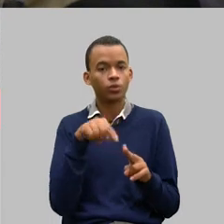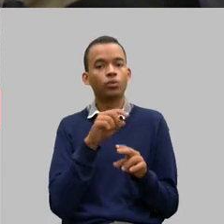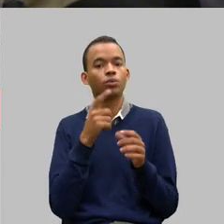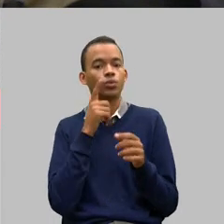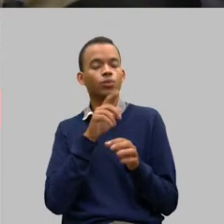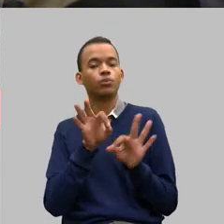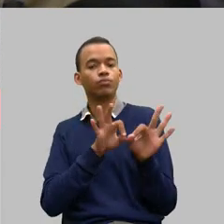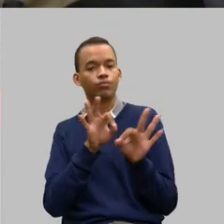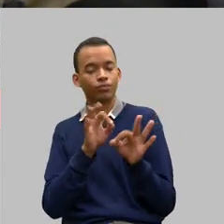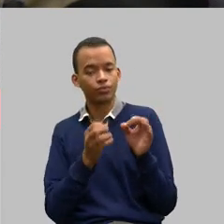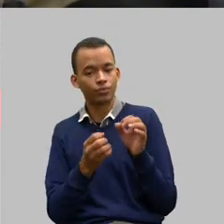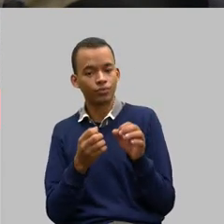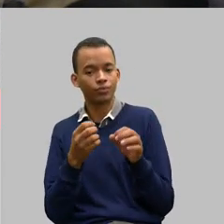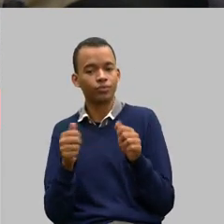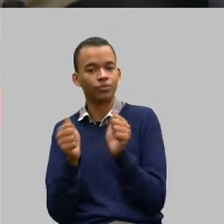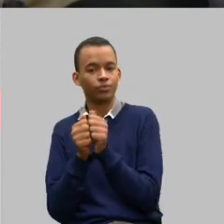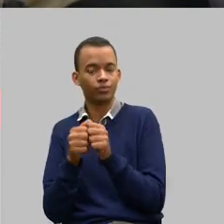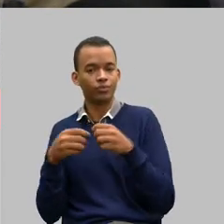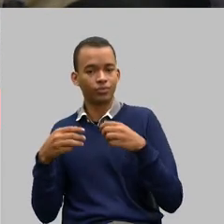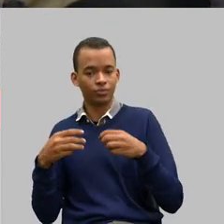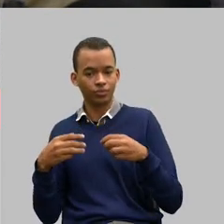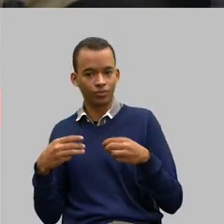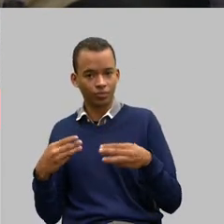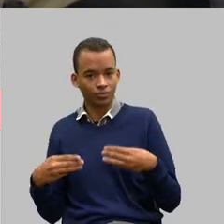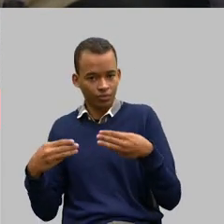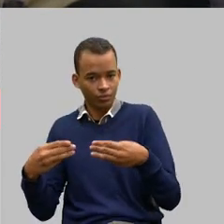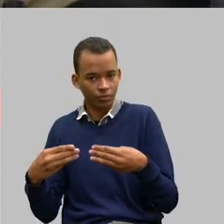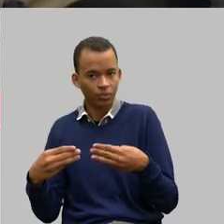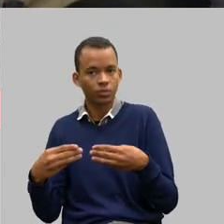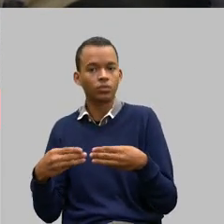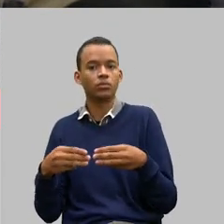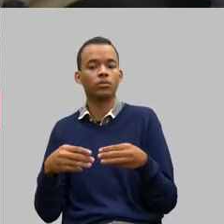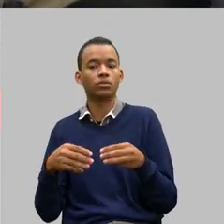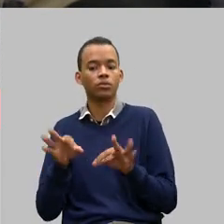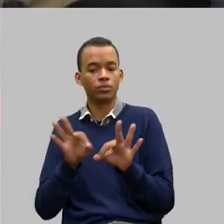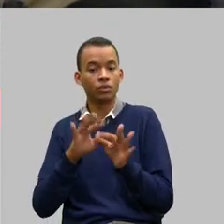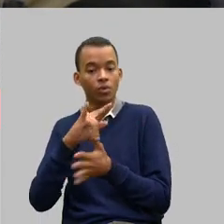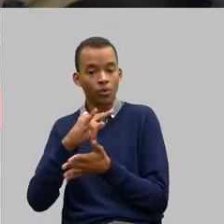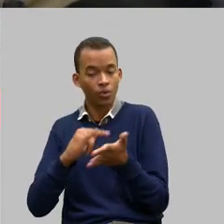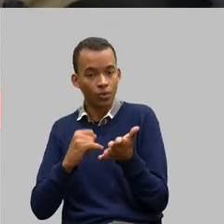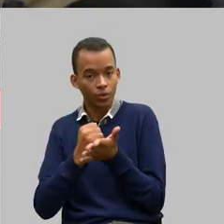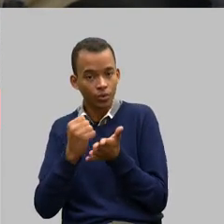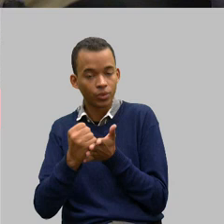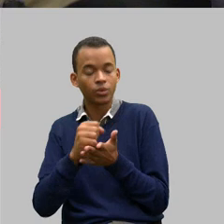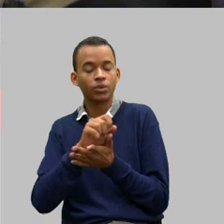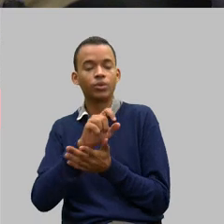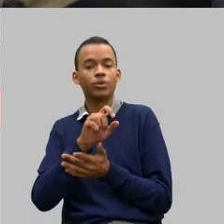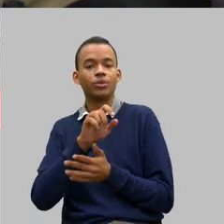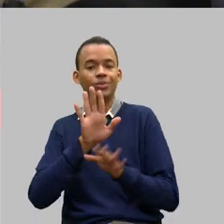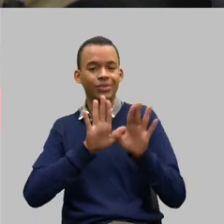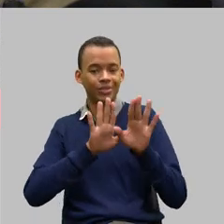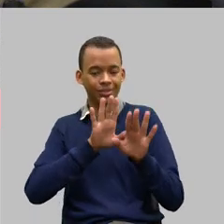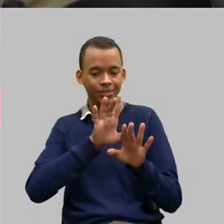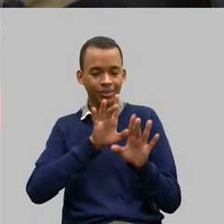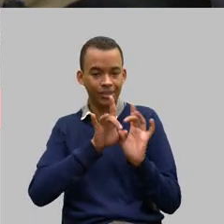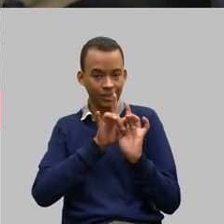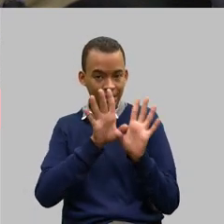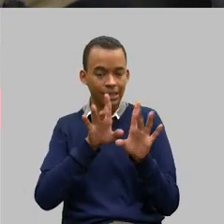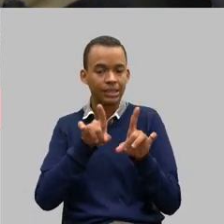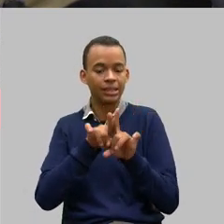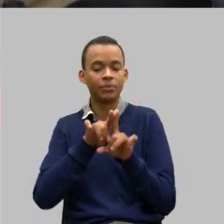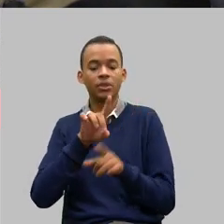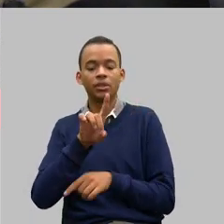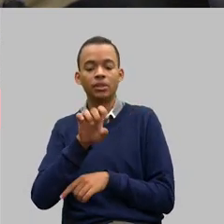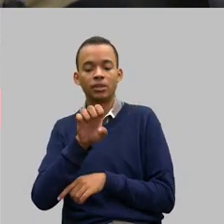construir com ministério né uma flexibilização em relação a licenciamento e desapropriação porque na nova lei de licitações agora né são